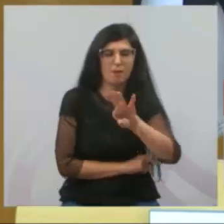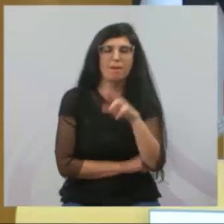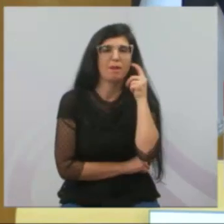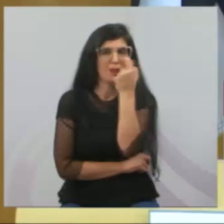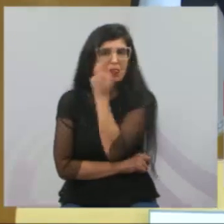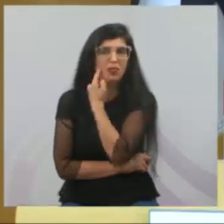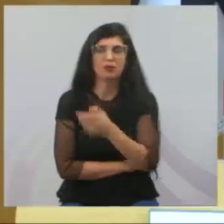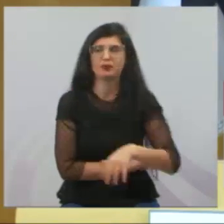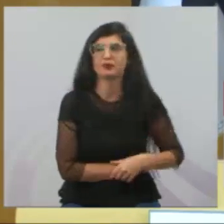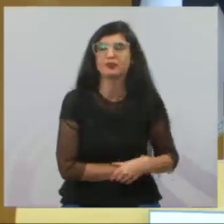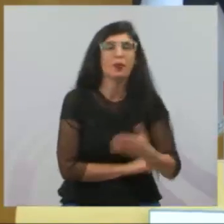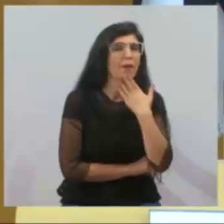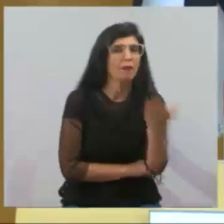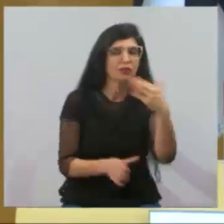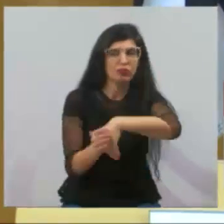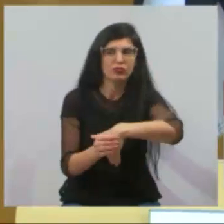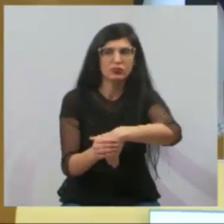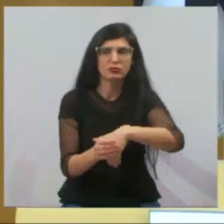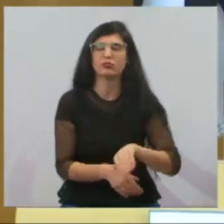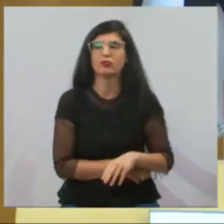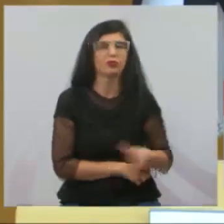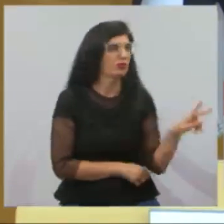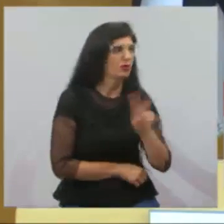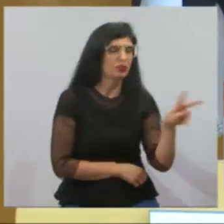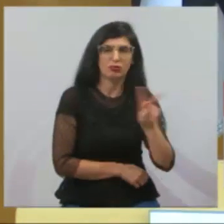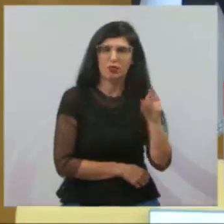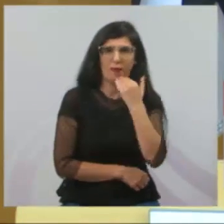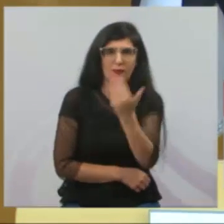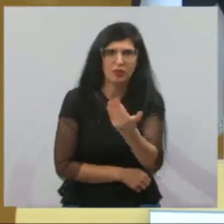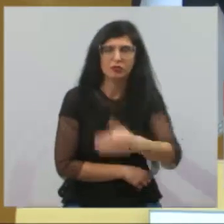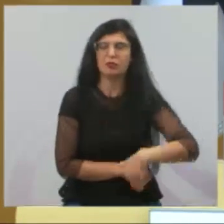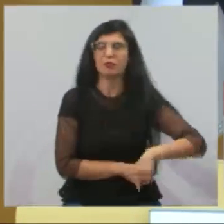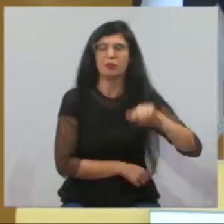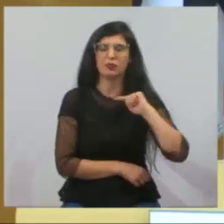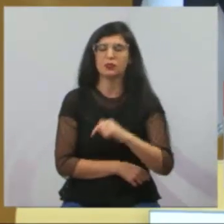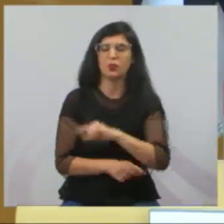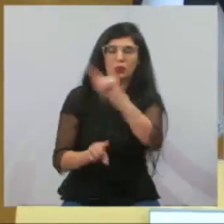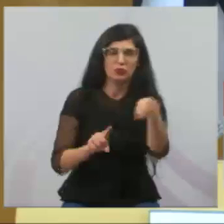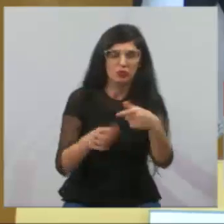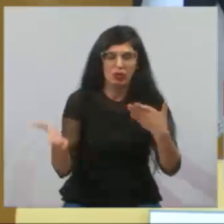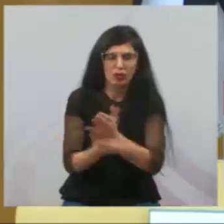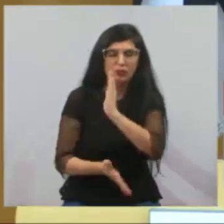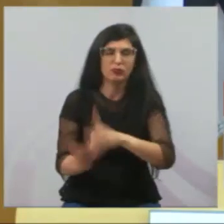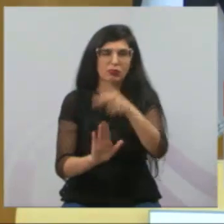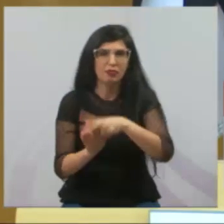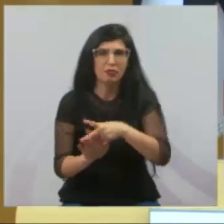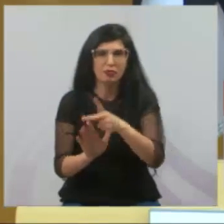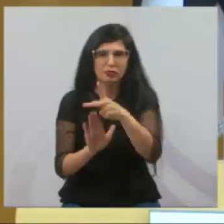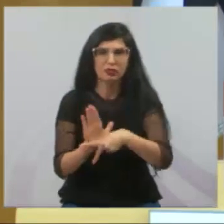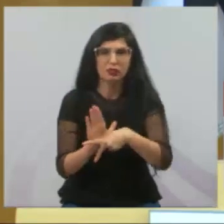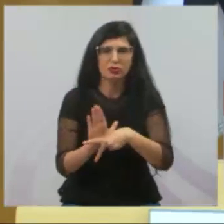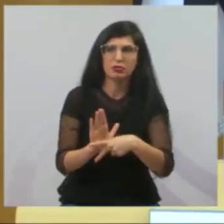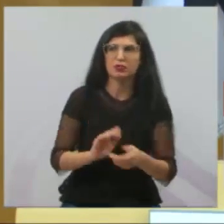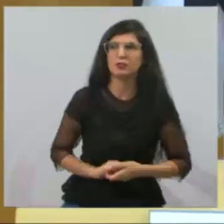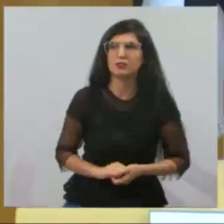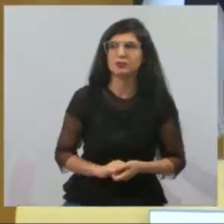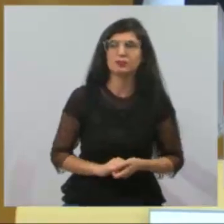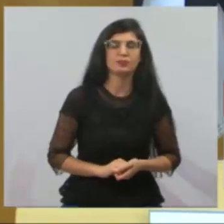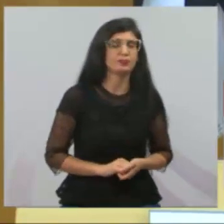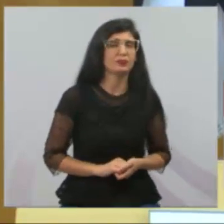Lua. Eu peço a votação dos senhores para que a gente possa aprovar este projeto, ainda que seja